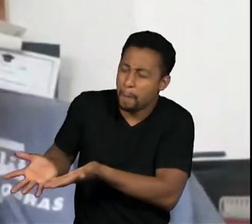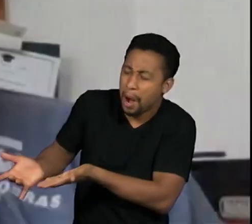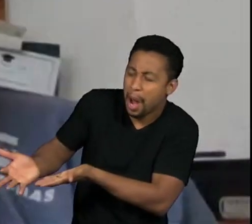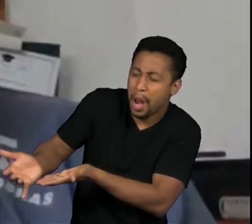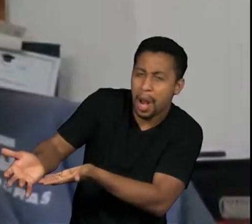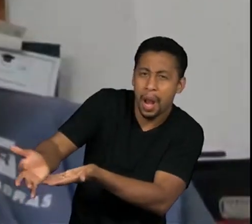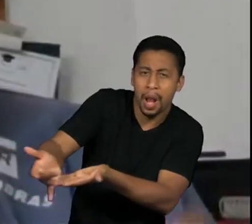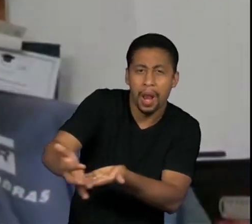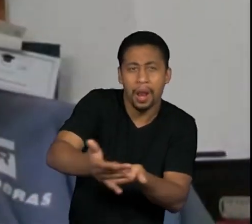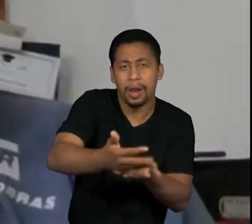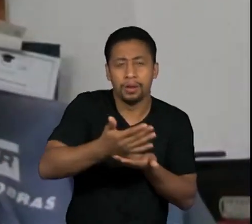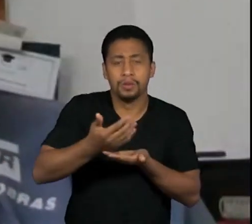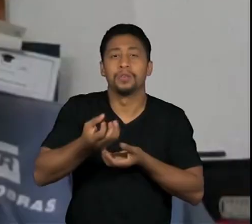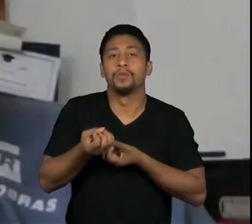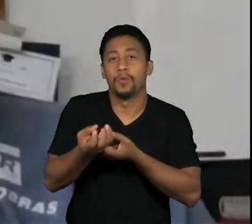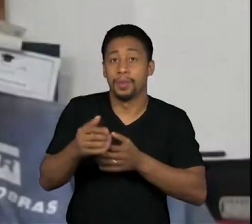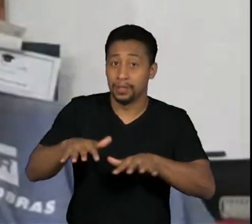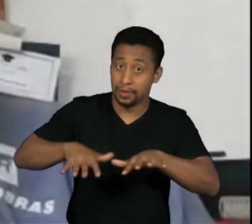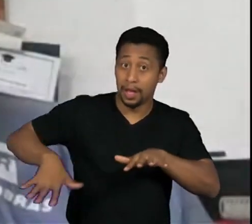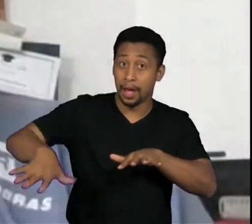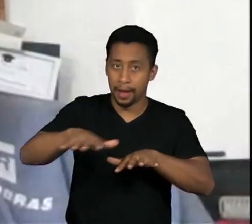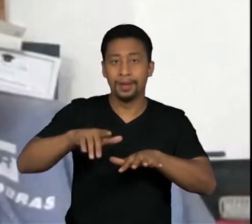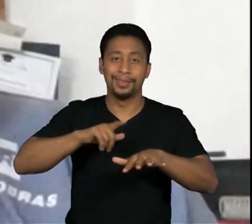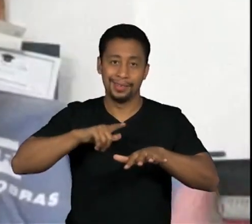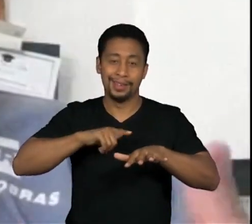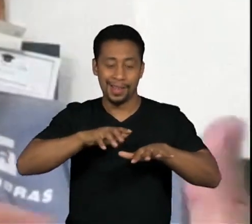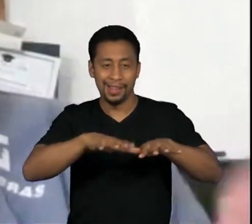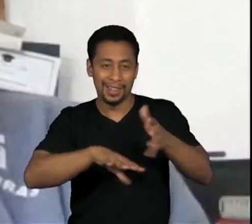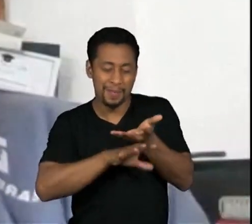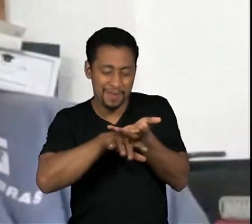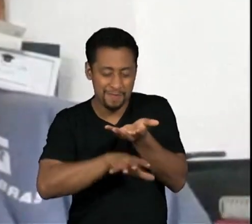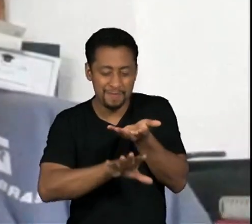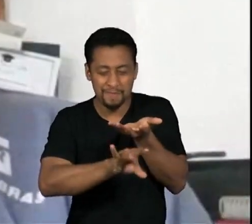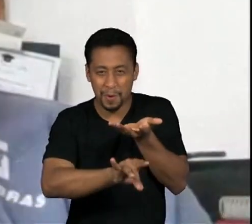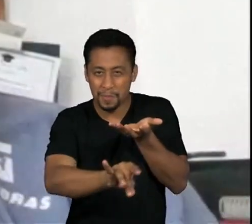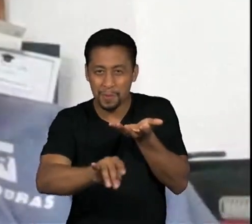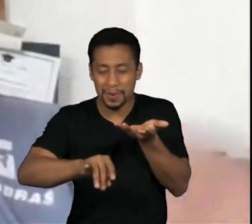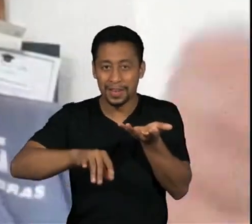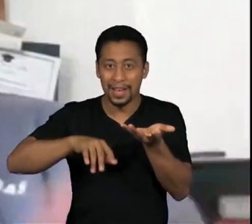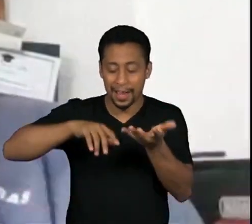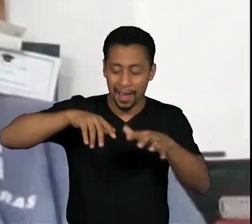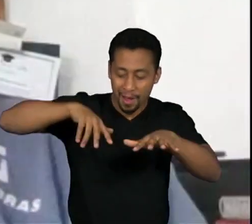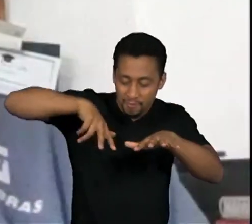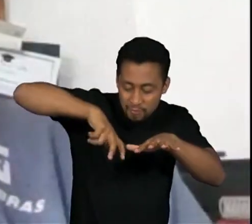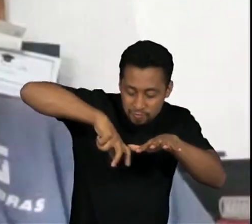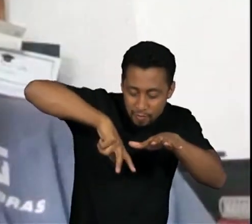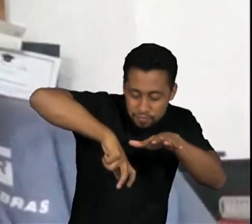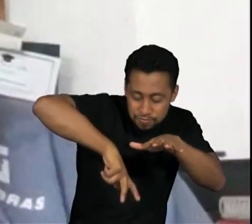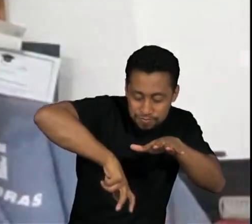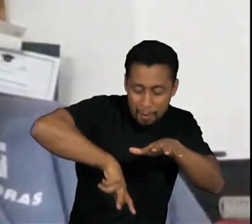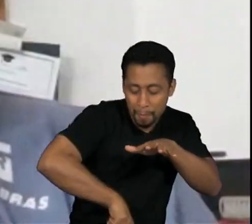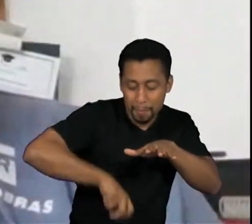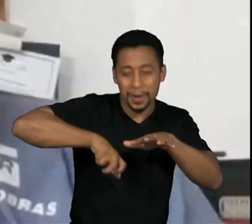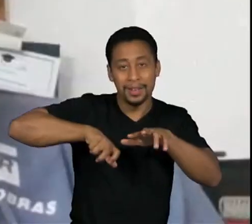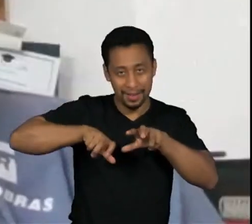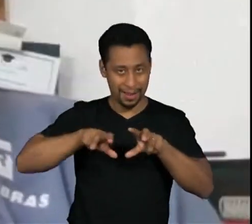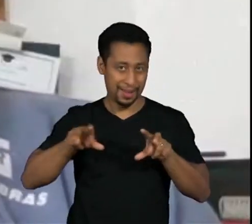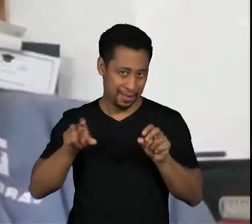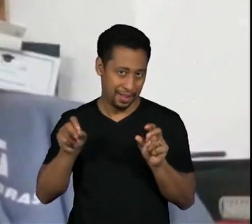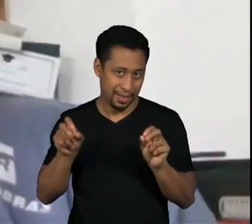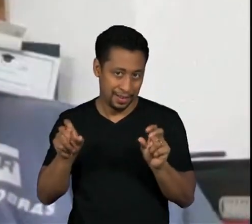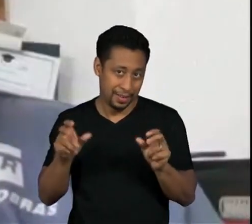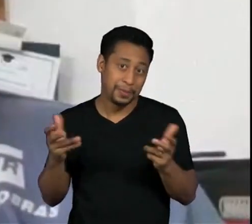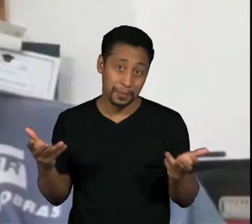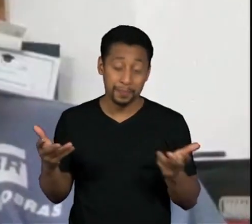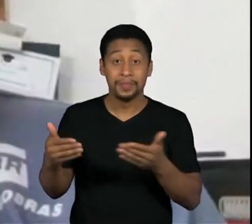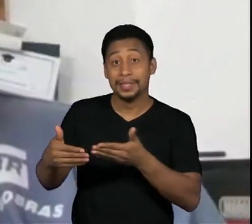de extrativismo, né, das áreas de extração do caranguejo-sá, e a partir dela, né, com todo o primeiro passo que vai ser do acordo de pesca,